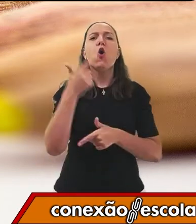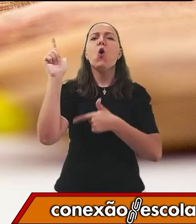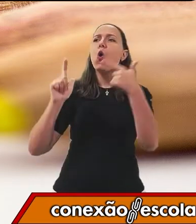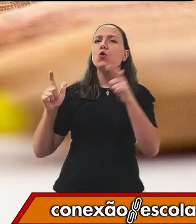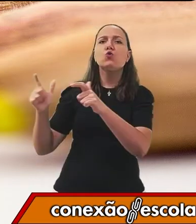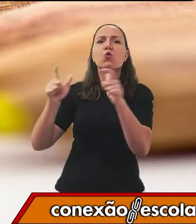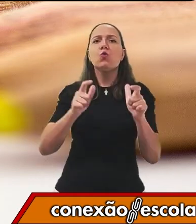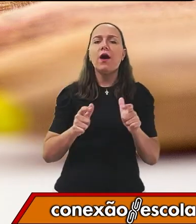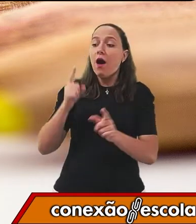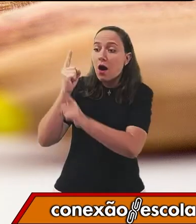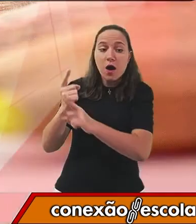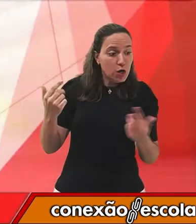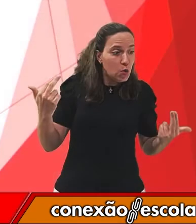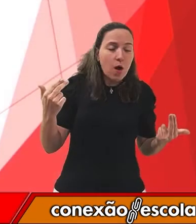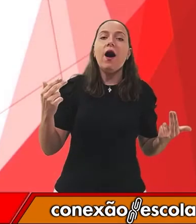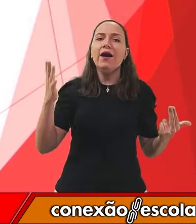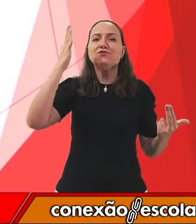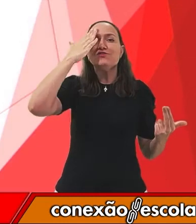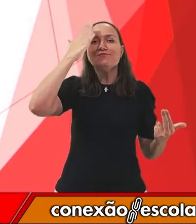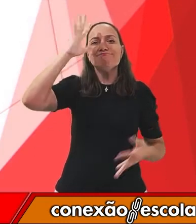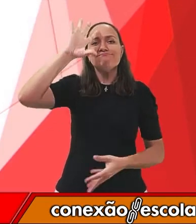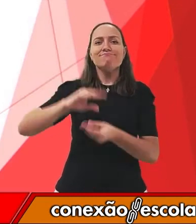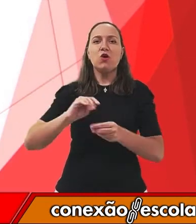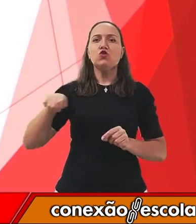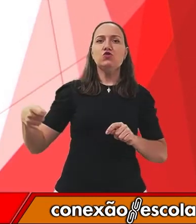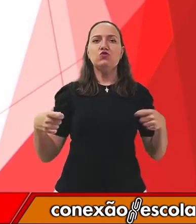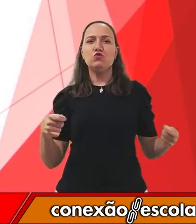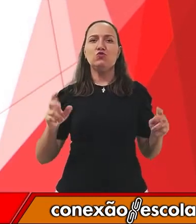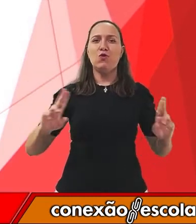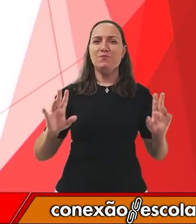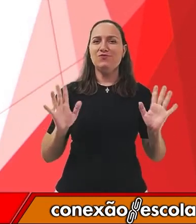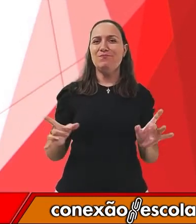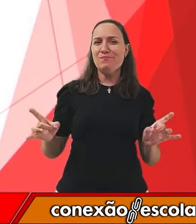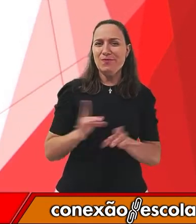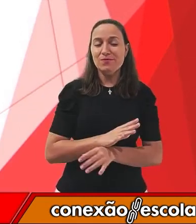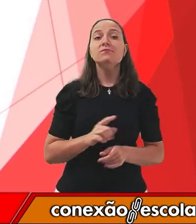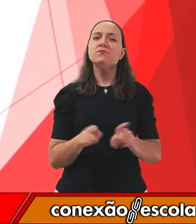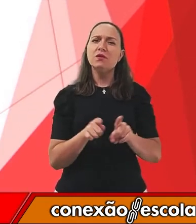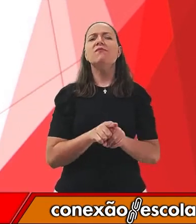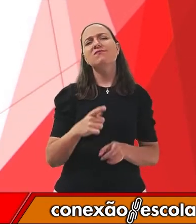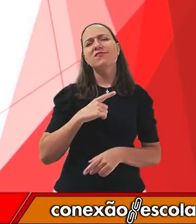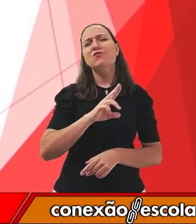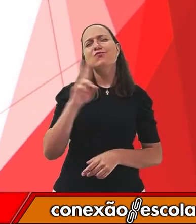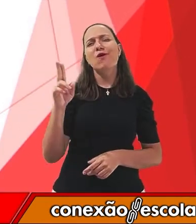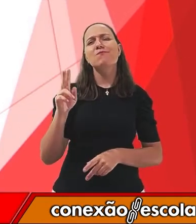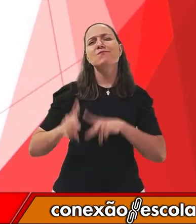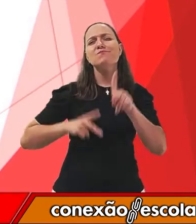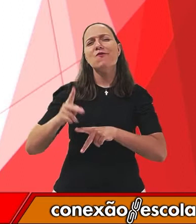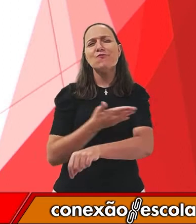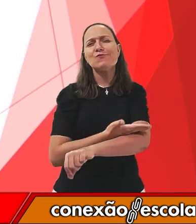lugar. Cada ser vivo também possui um nome popular, que geralmente é pelo qual nós os